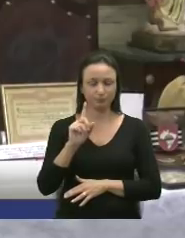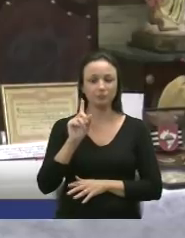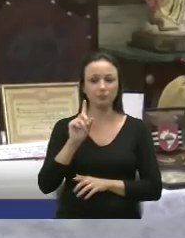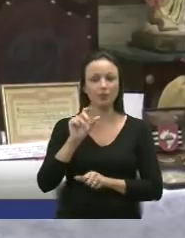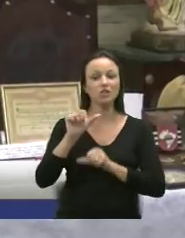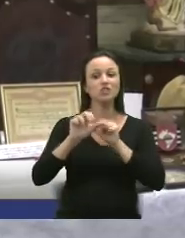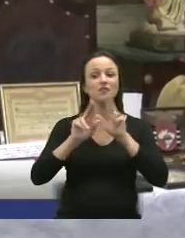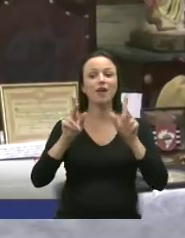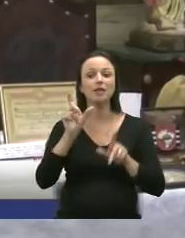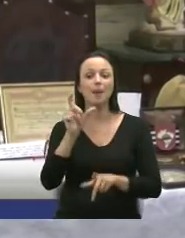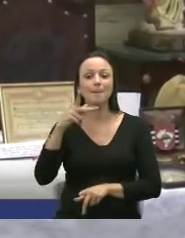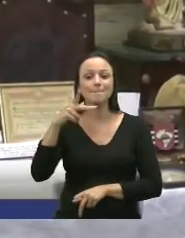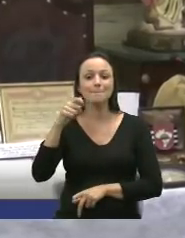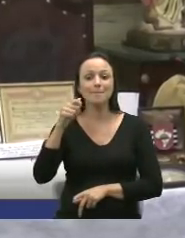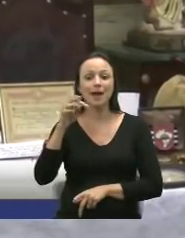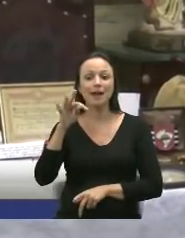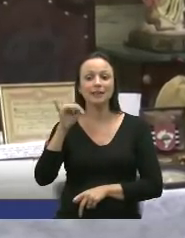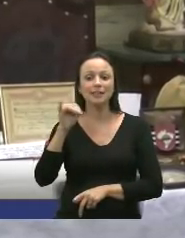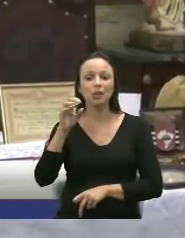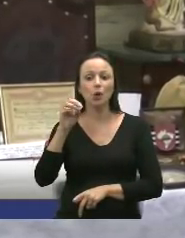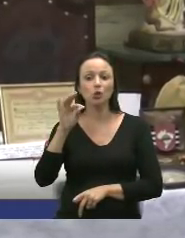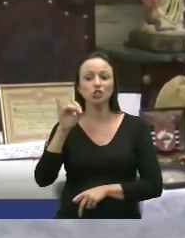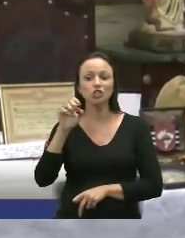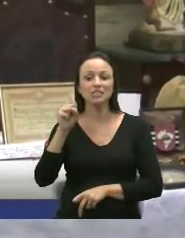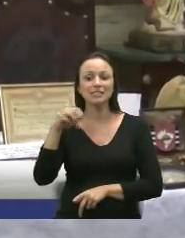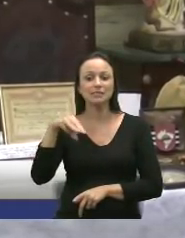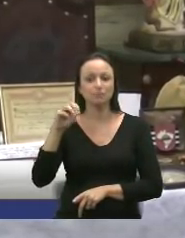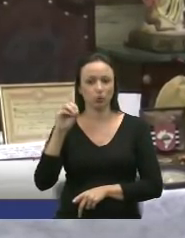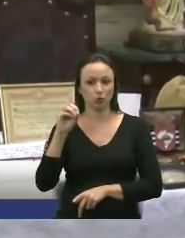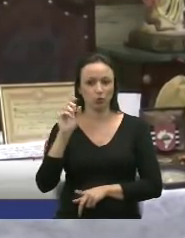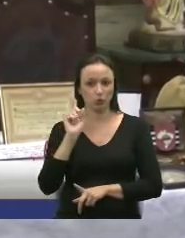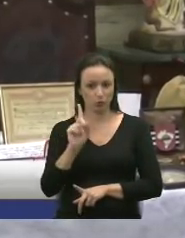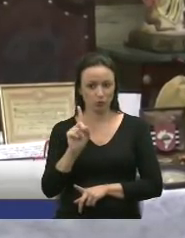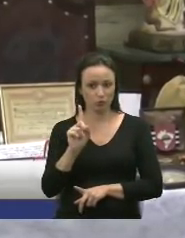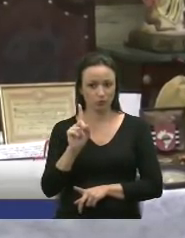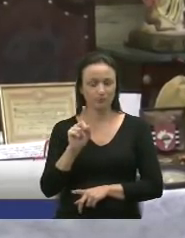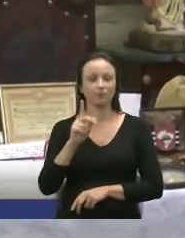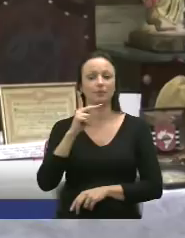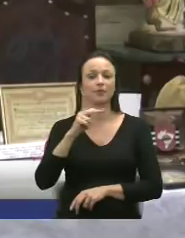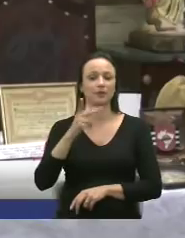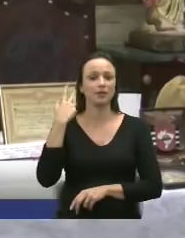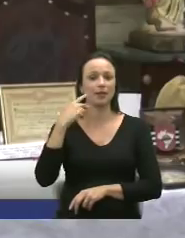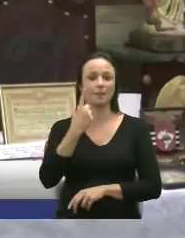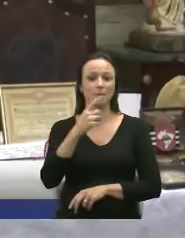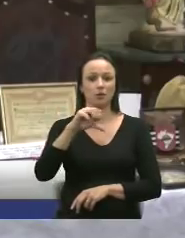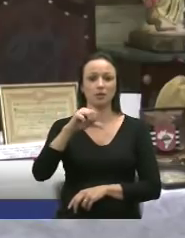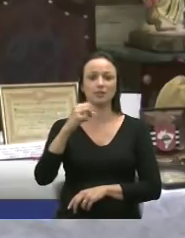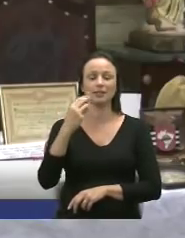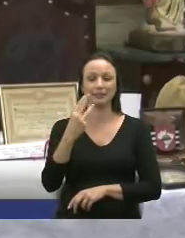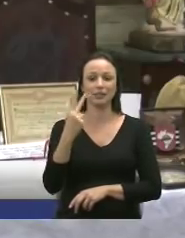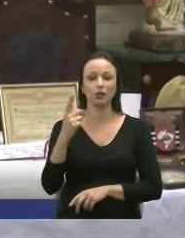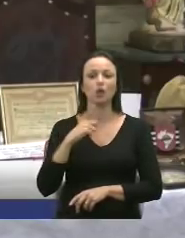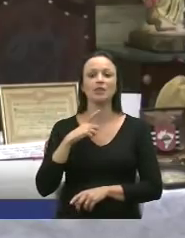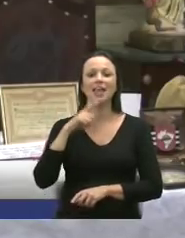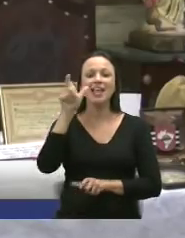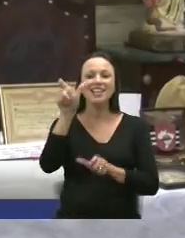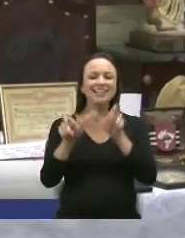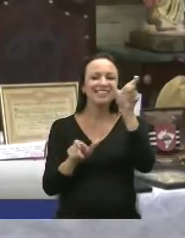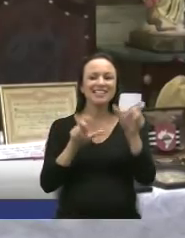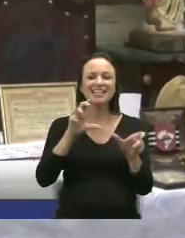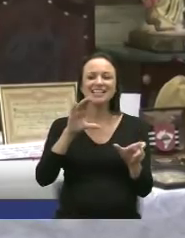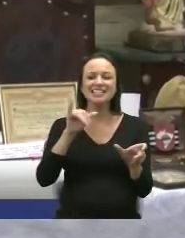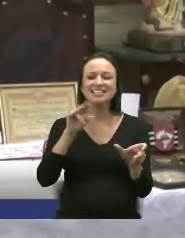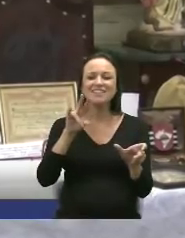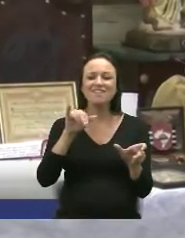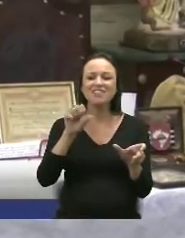patriotismo. Em 32, havia civismo, que era mais do que o amor à